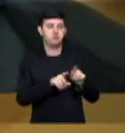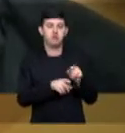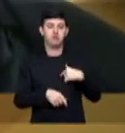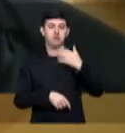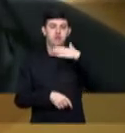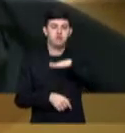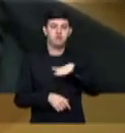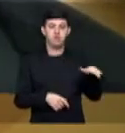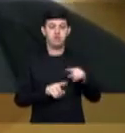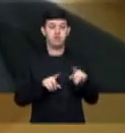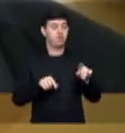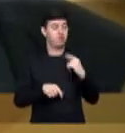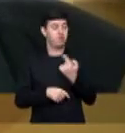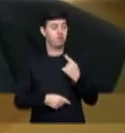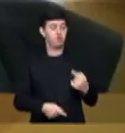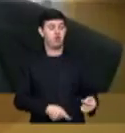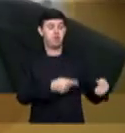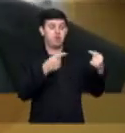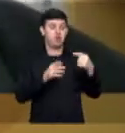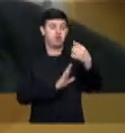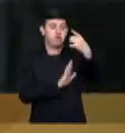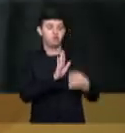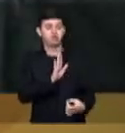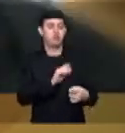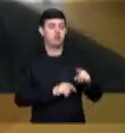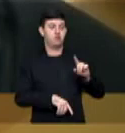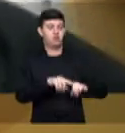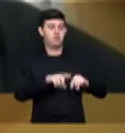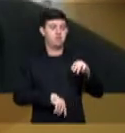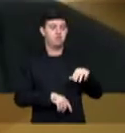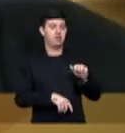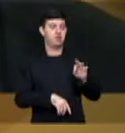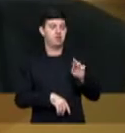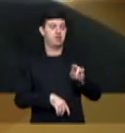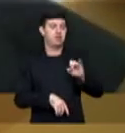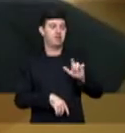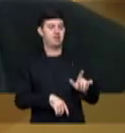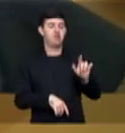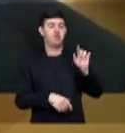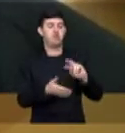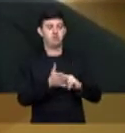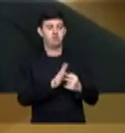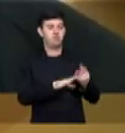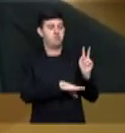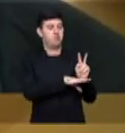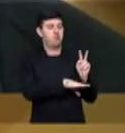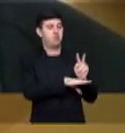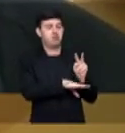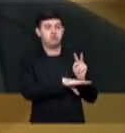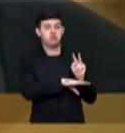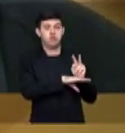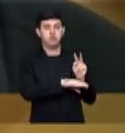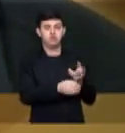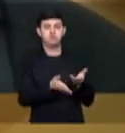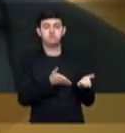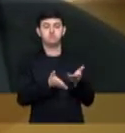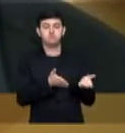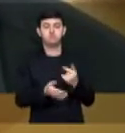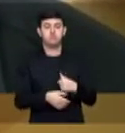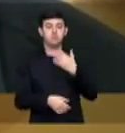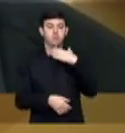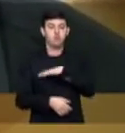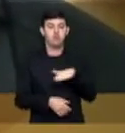direito material imposto pela Constituição, protegermos a infância. Em segundo